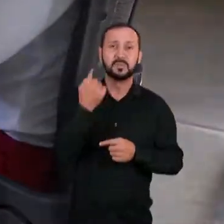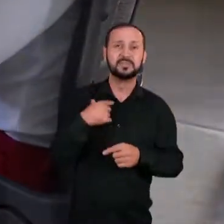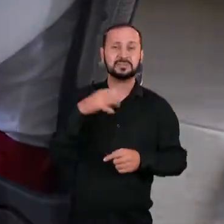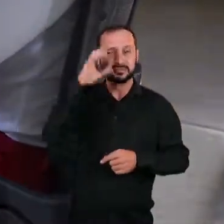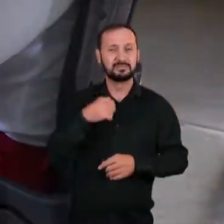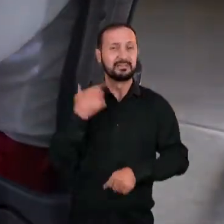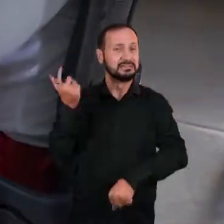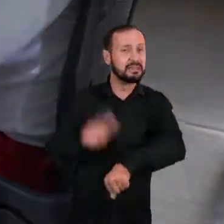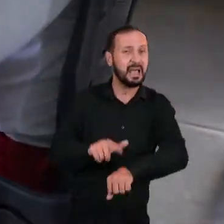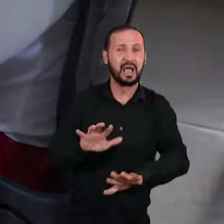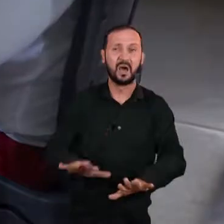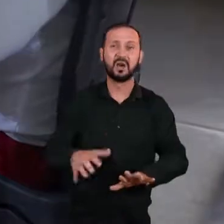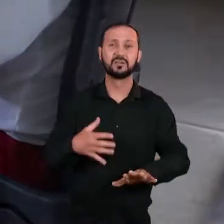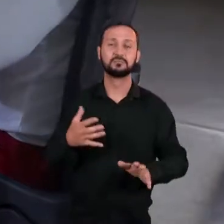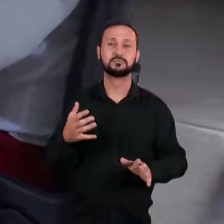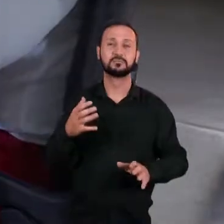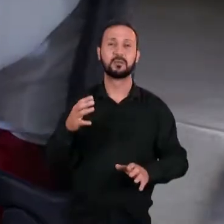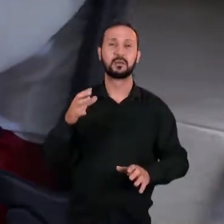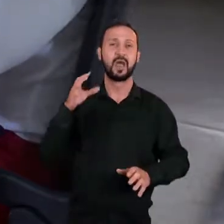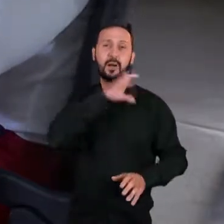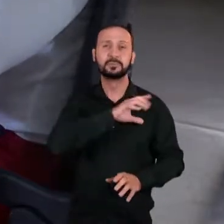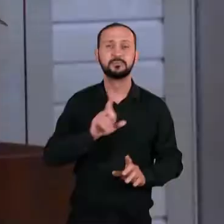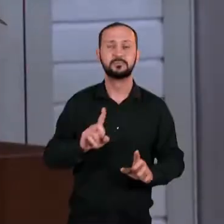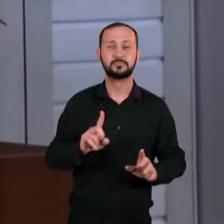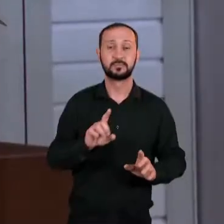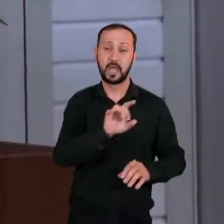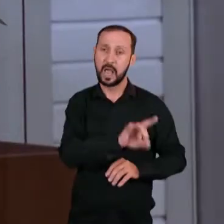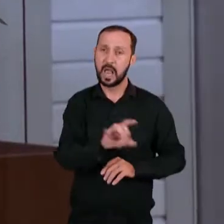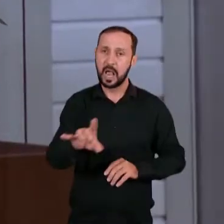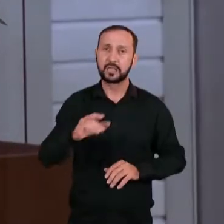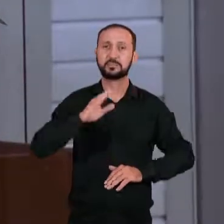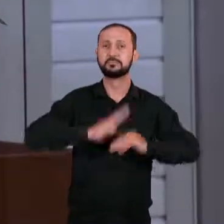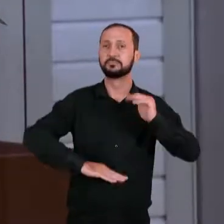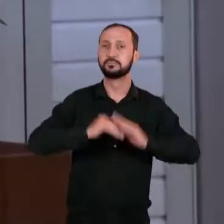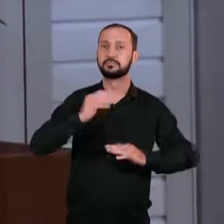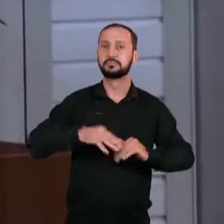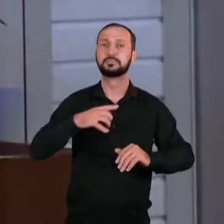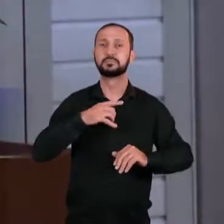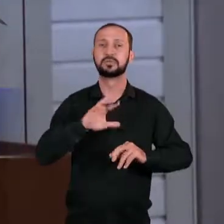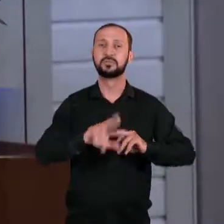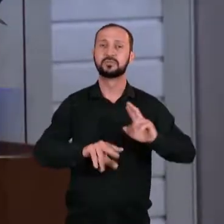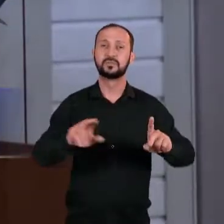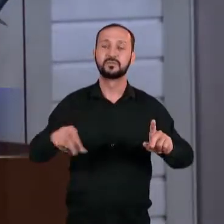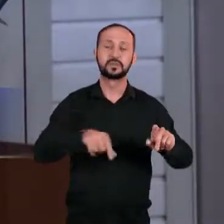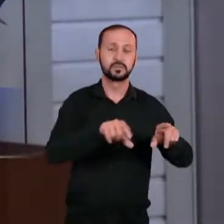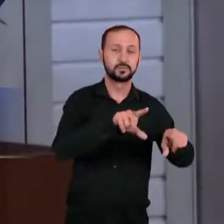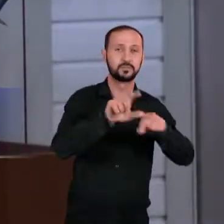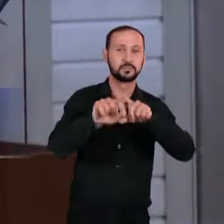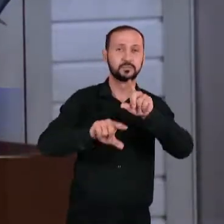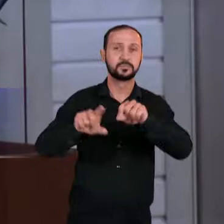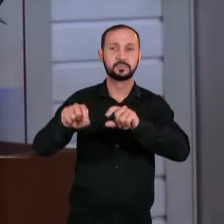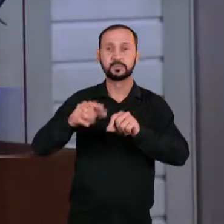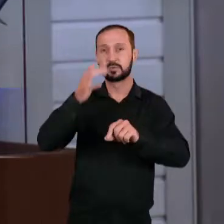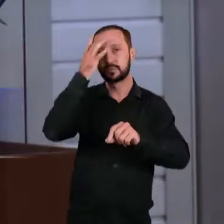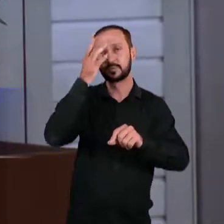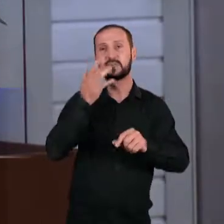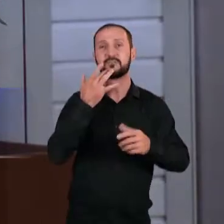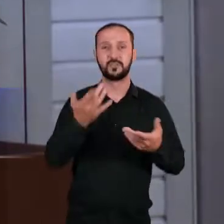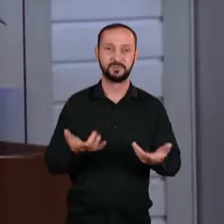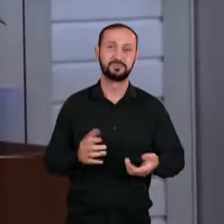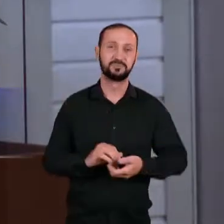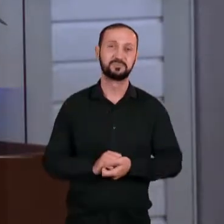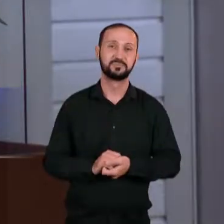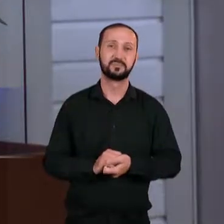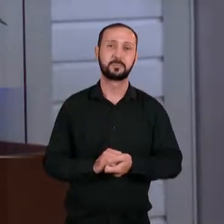resolver. Então, assim, dentro de cada profissão, você também vai ter, várias vezes, opções do seu perfil, né? Porque senão a